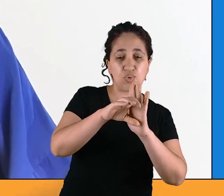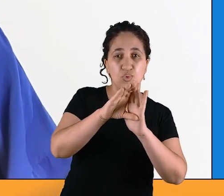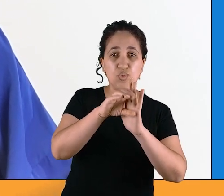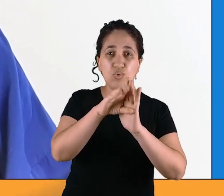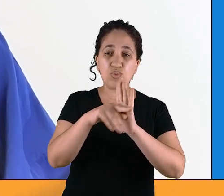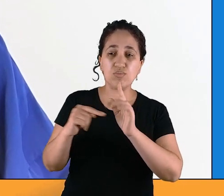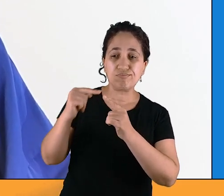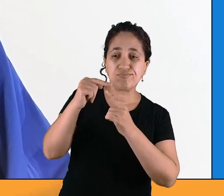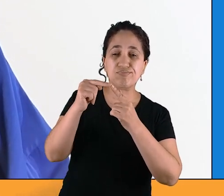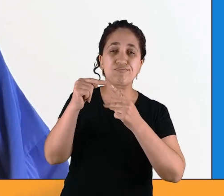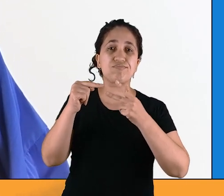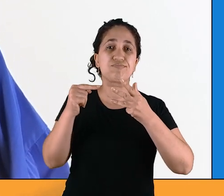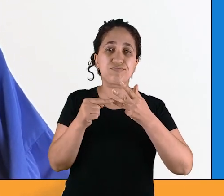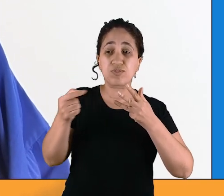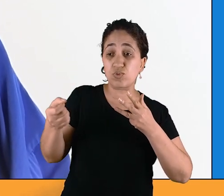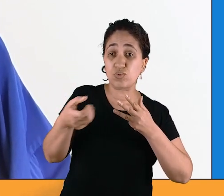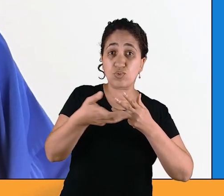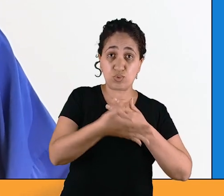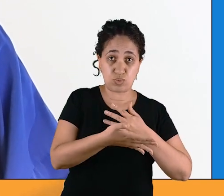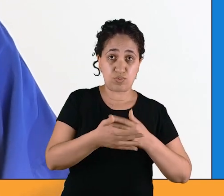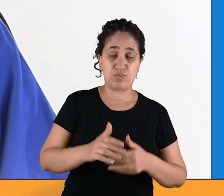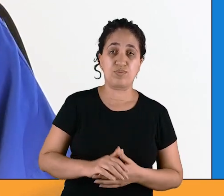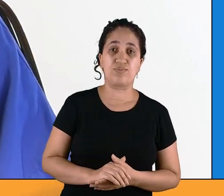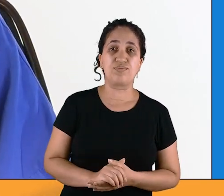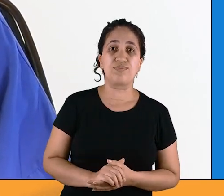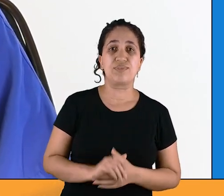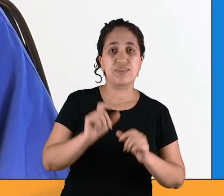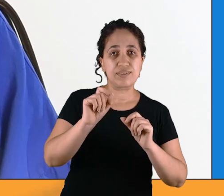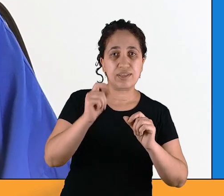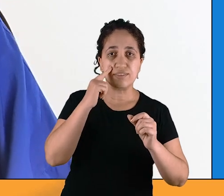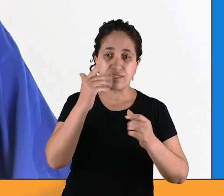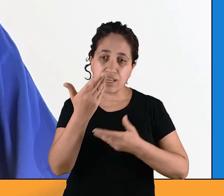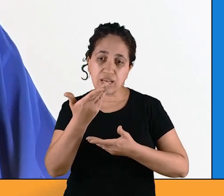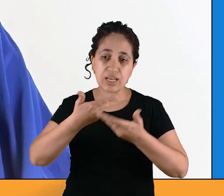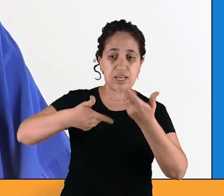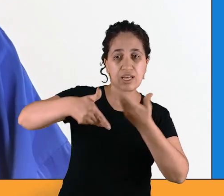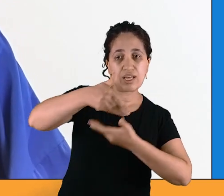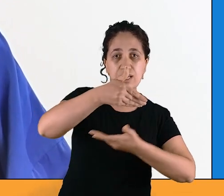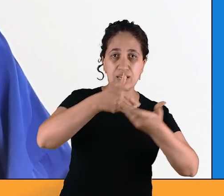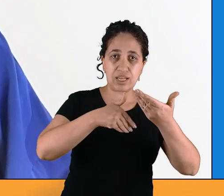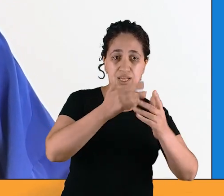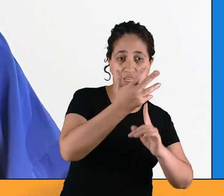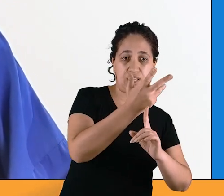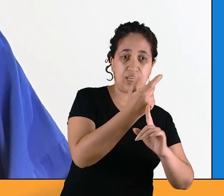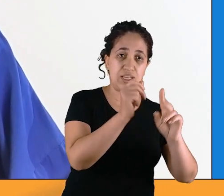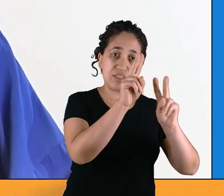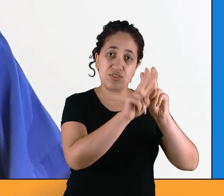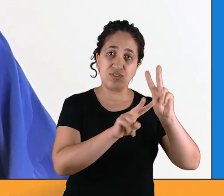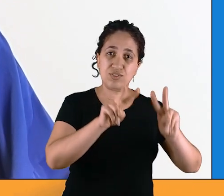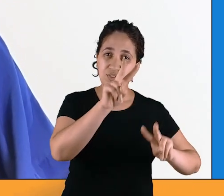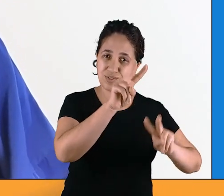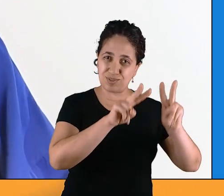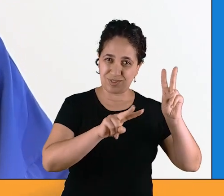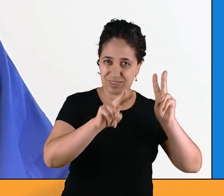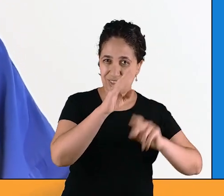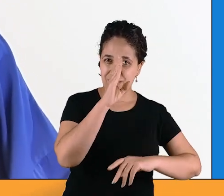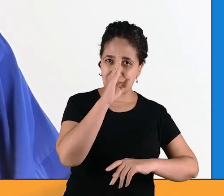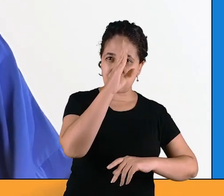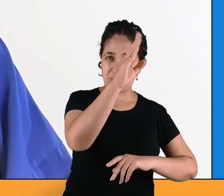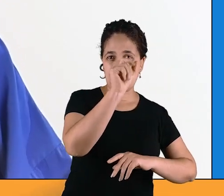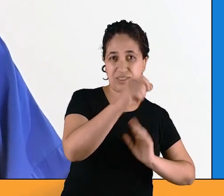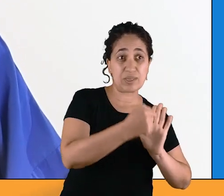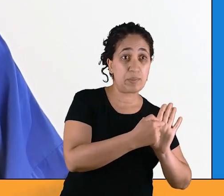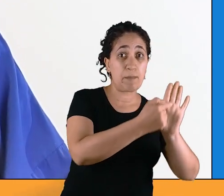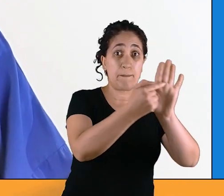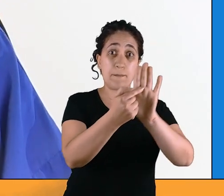as novas proposições aí, né, da intersecção entre as artes visuais, né, principalmente o que está